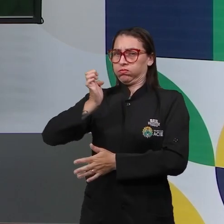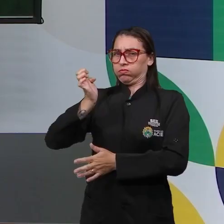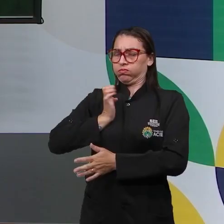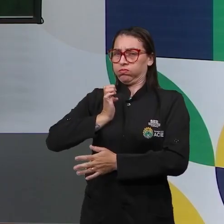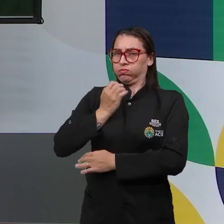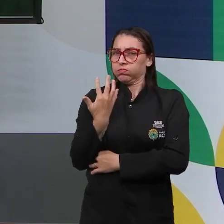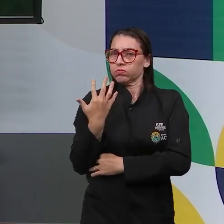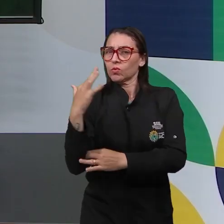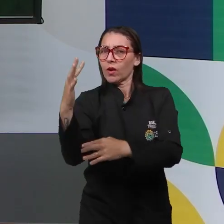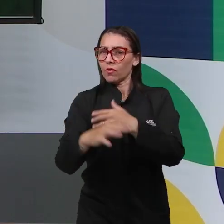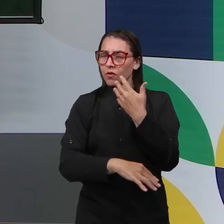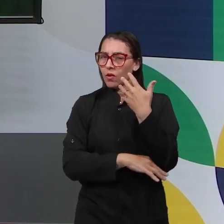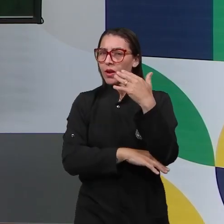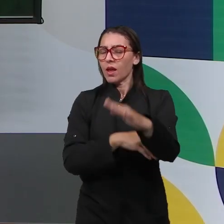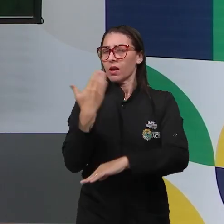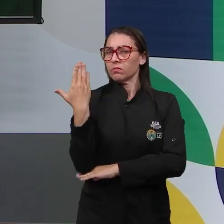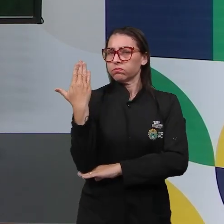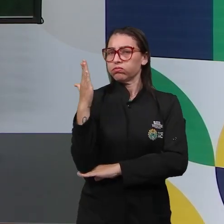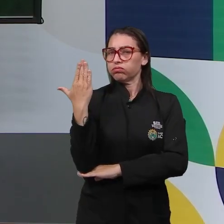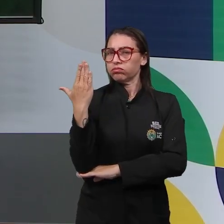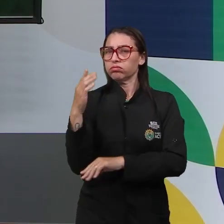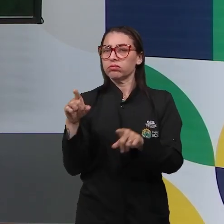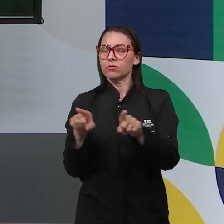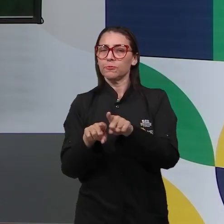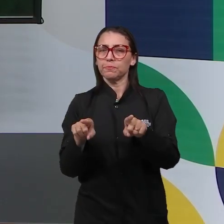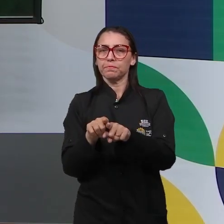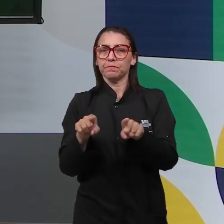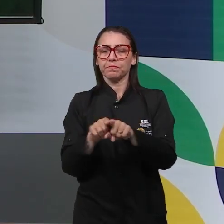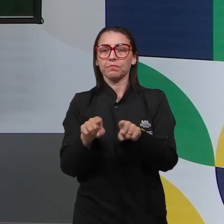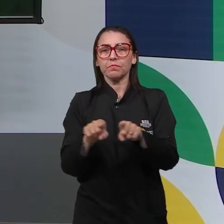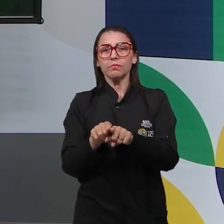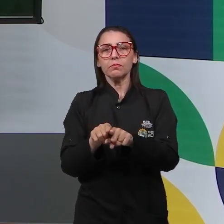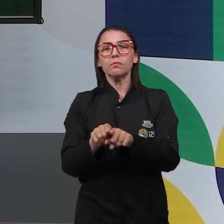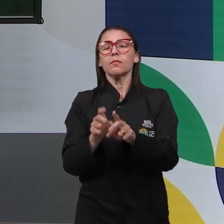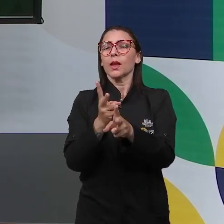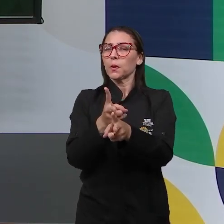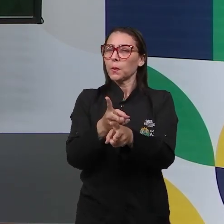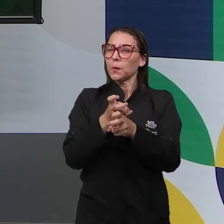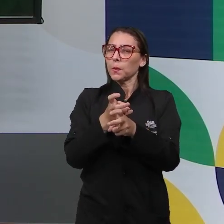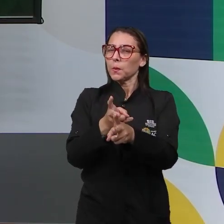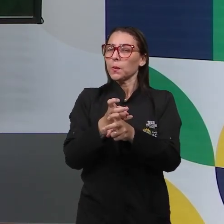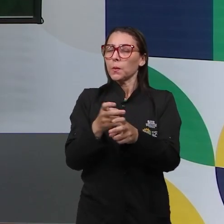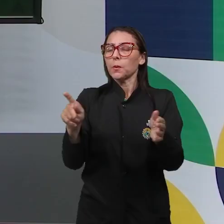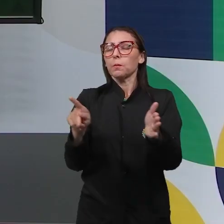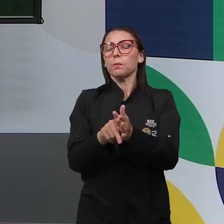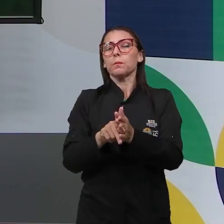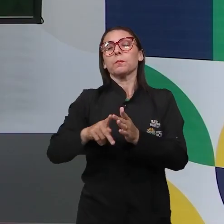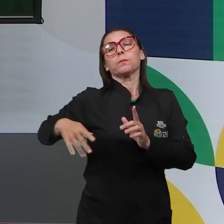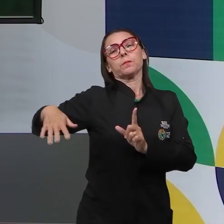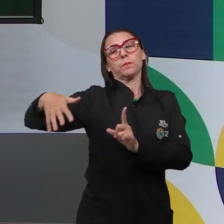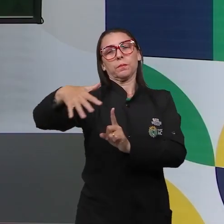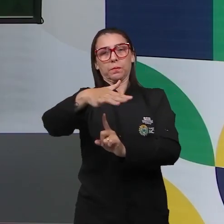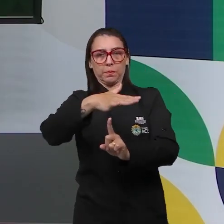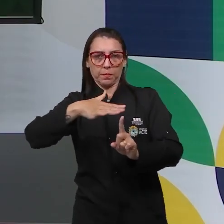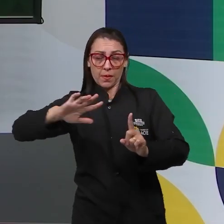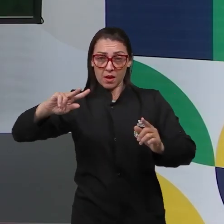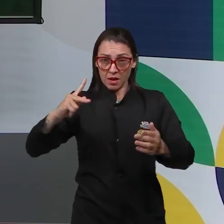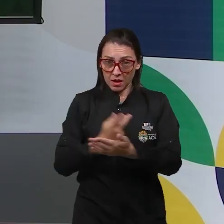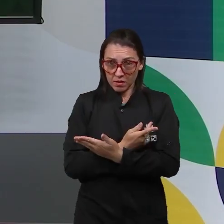dinheiro, extrair madeira, né? Ou seja, explorar os recursos naturais da forma